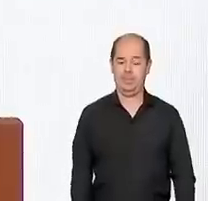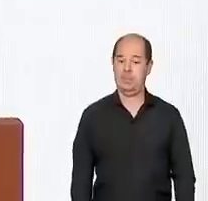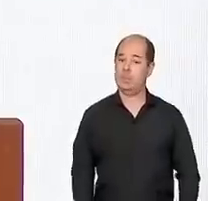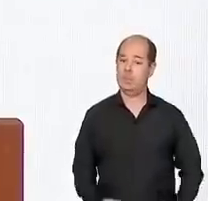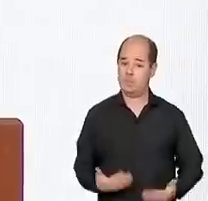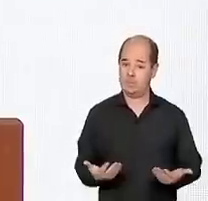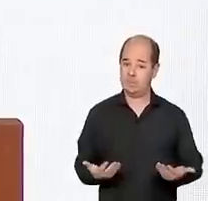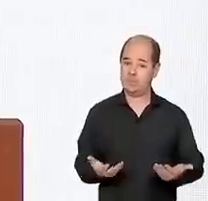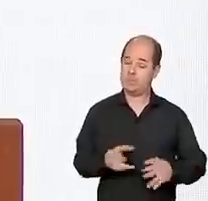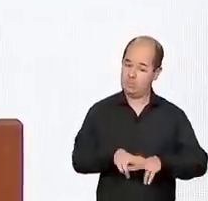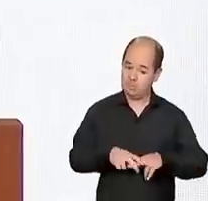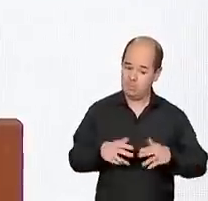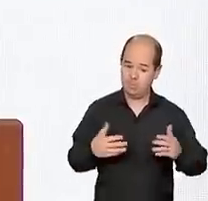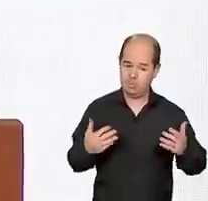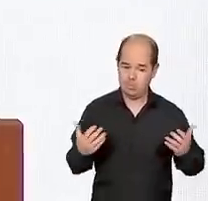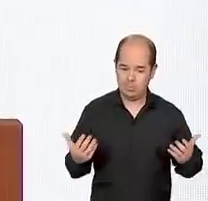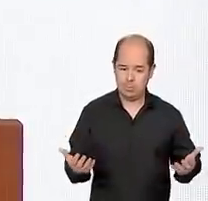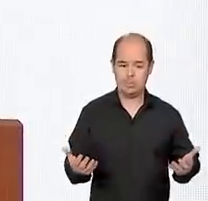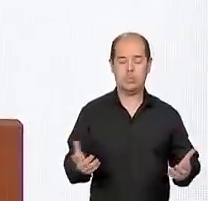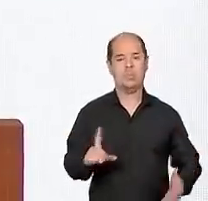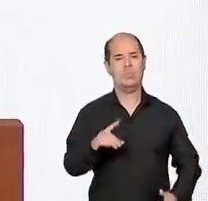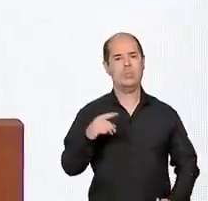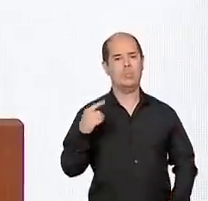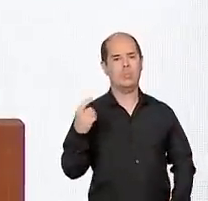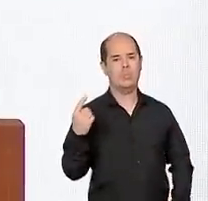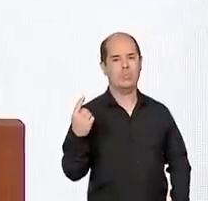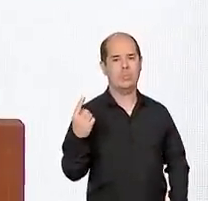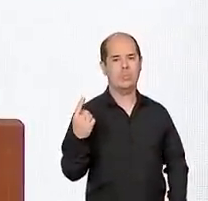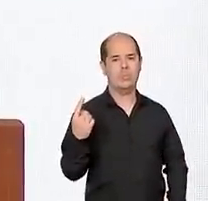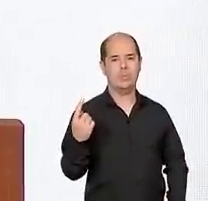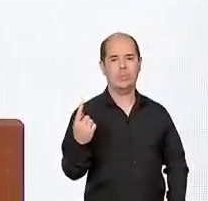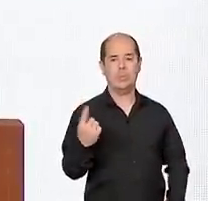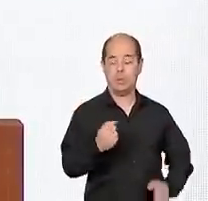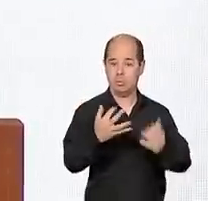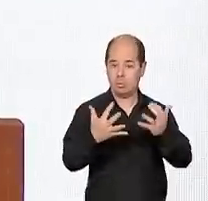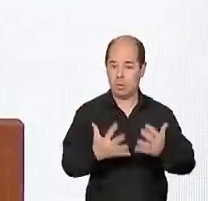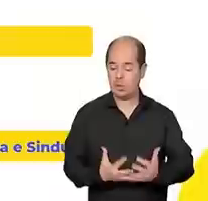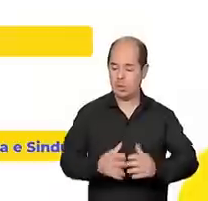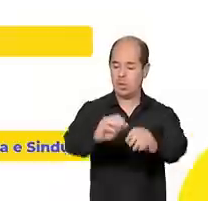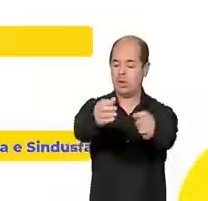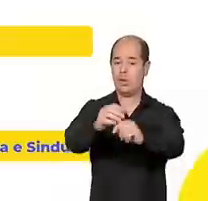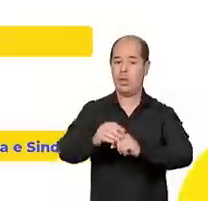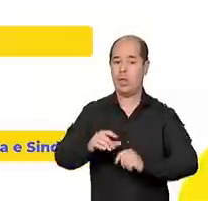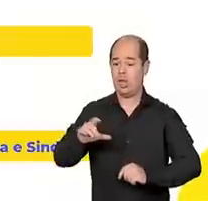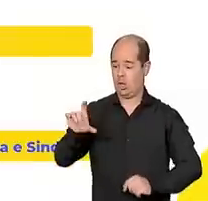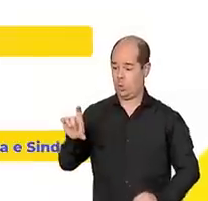Portanto, nós estamos falando de investimentos previstos de 42